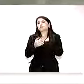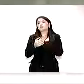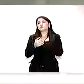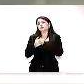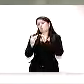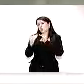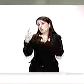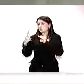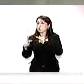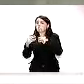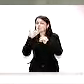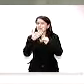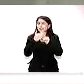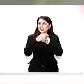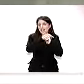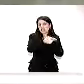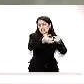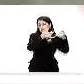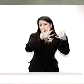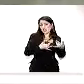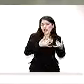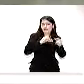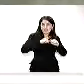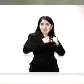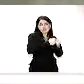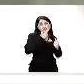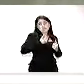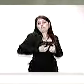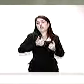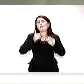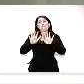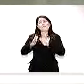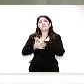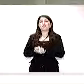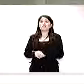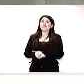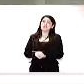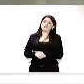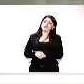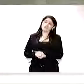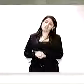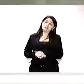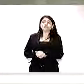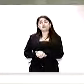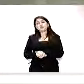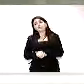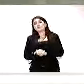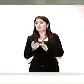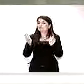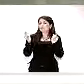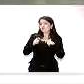a diligência porque assim esclarece melhor mas acho acharia ah razoável